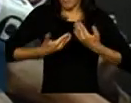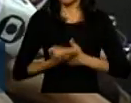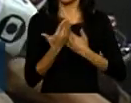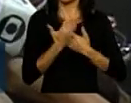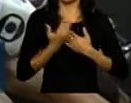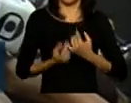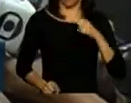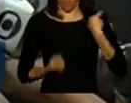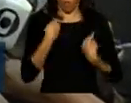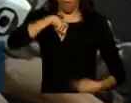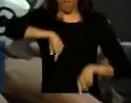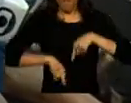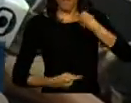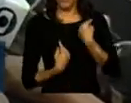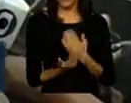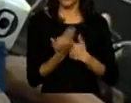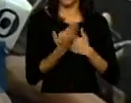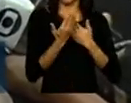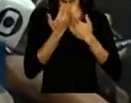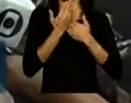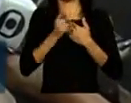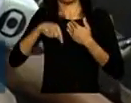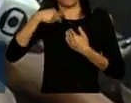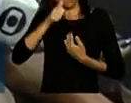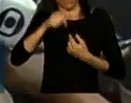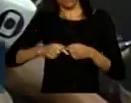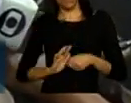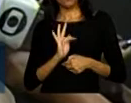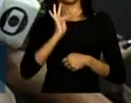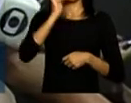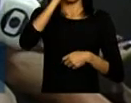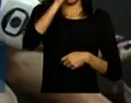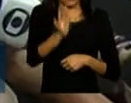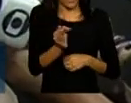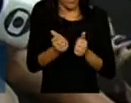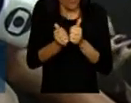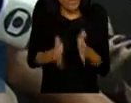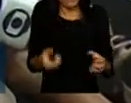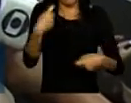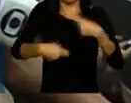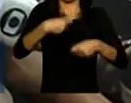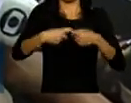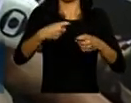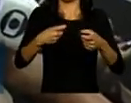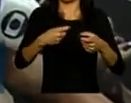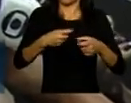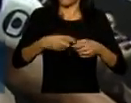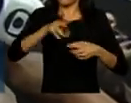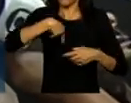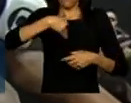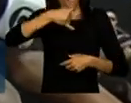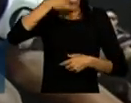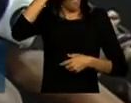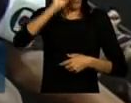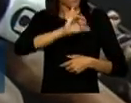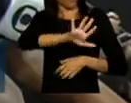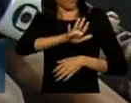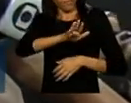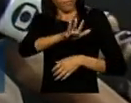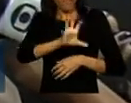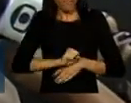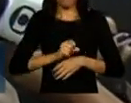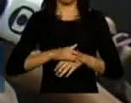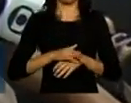a maior proteção para quando essa mulher no futuro poder ter atividade sexual por isso que é um é um ato de proteção